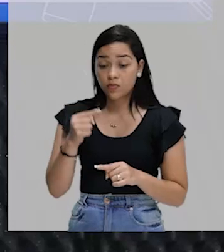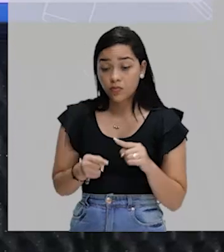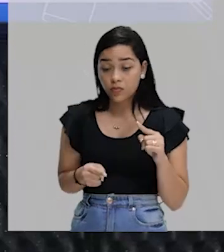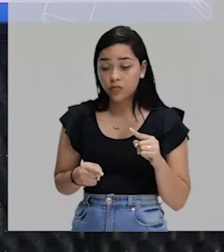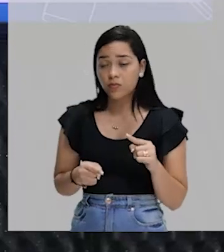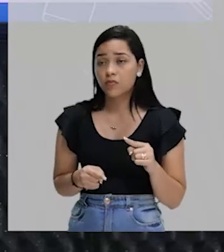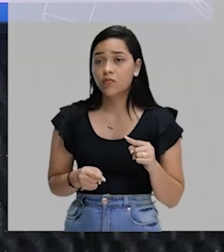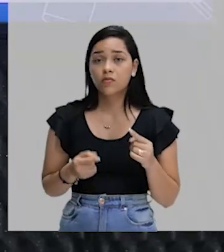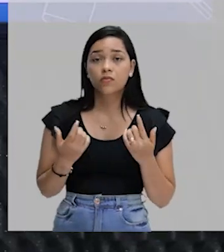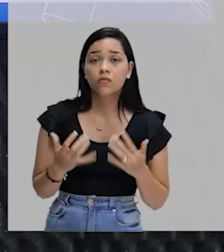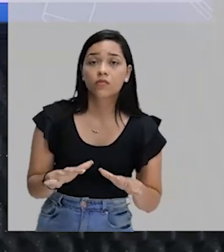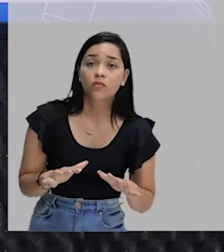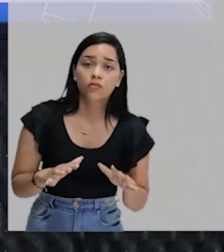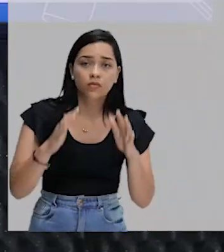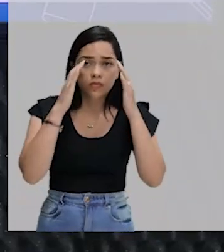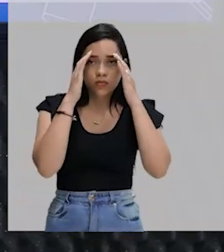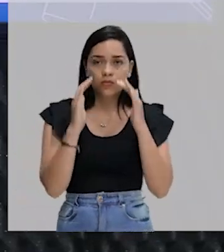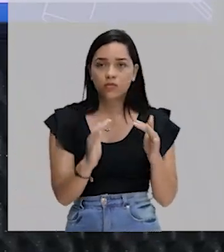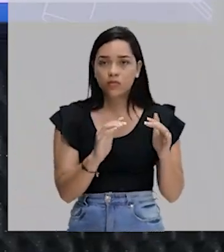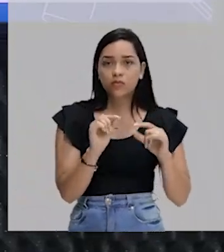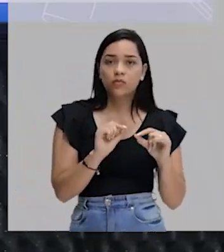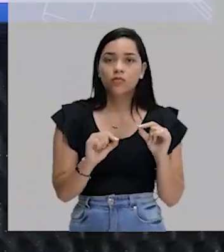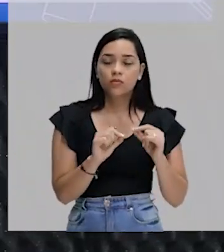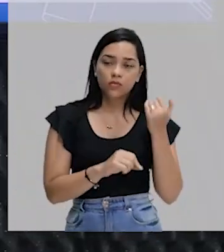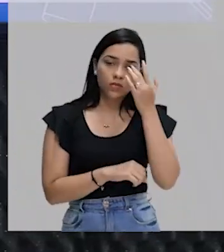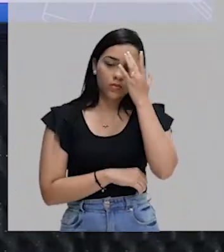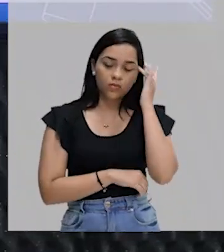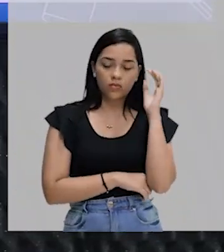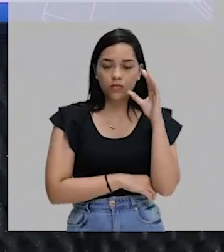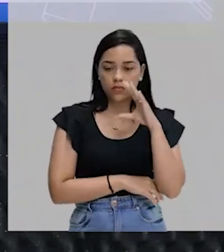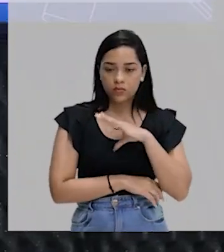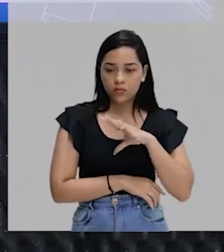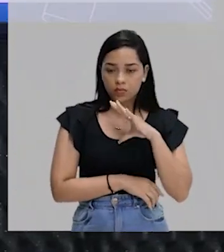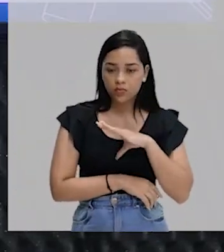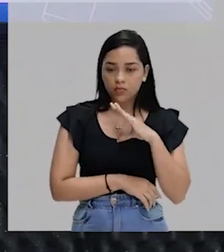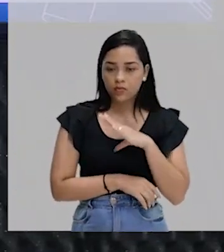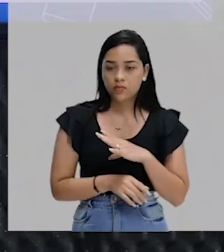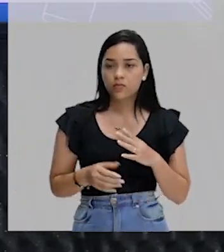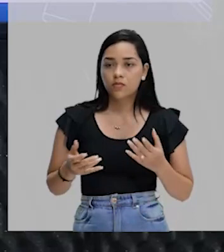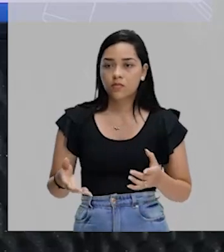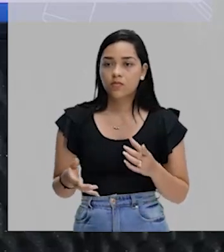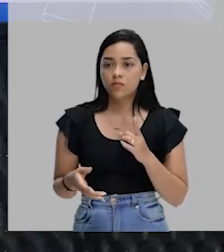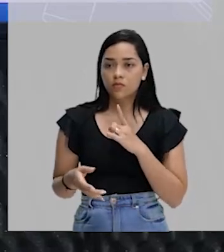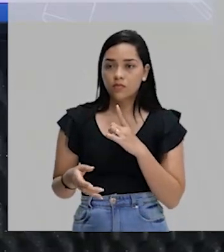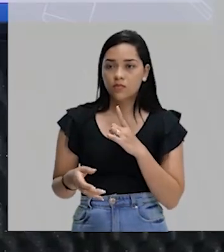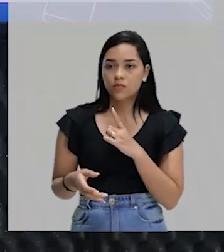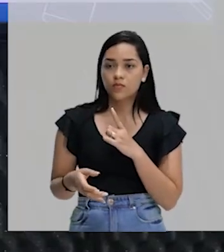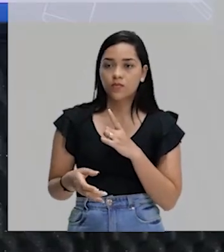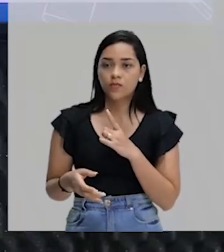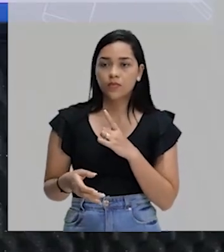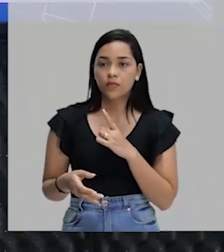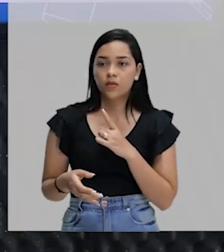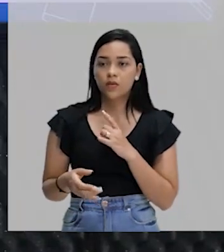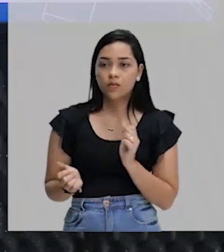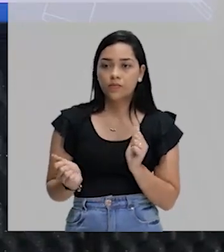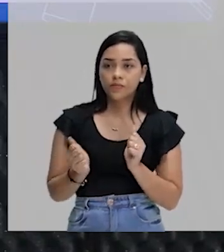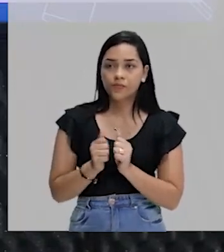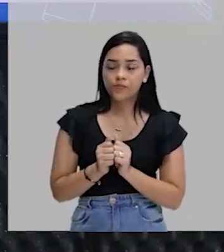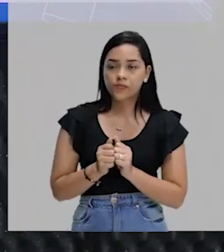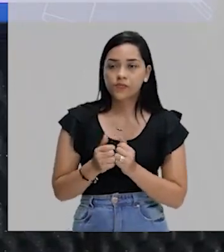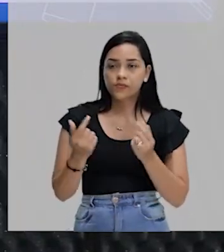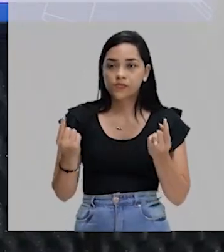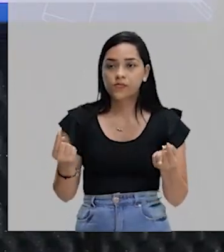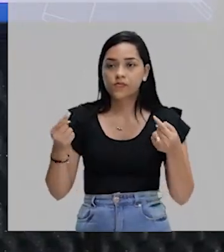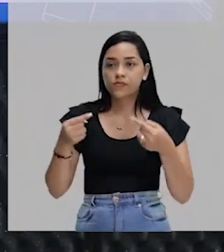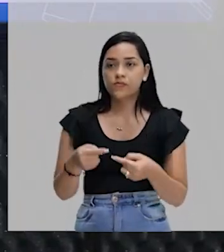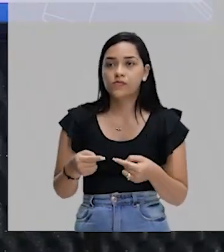ordens. Fez com que os portugueses e espanhóis entrassem em conflito contra